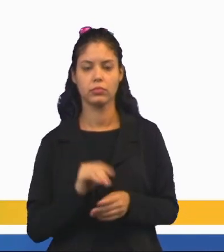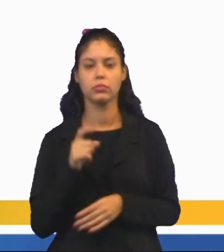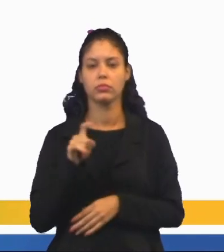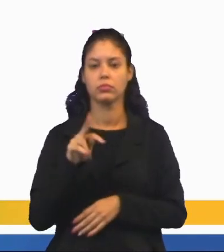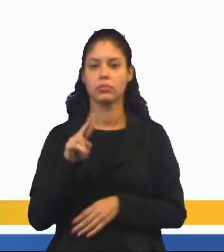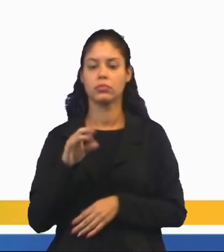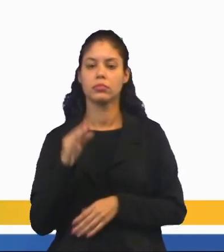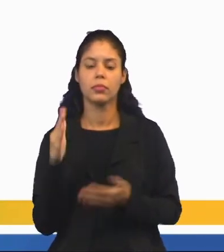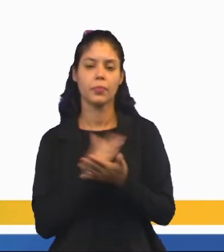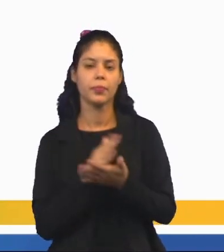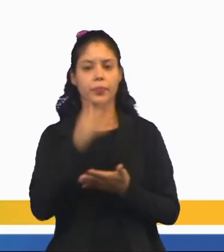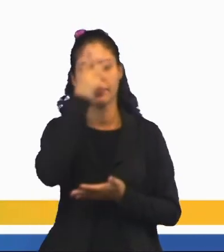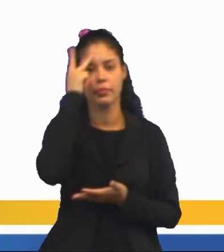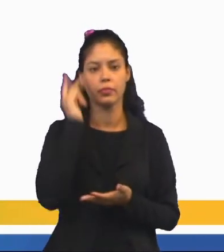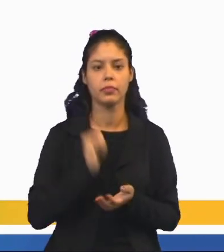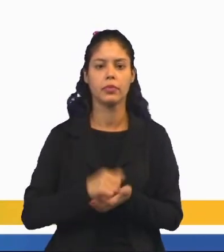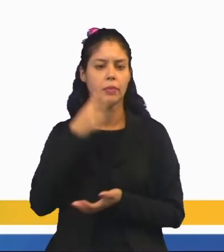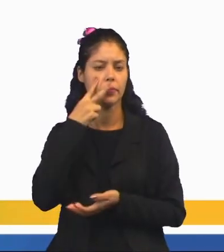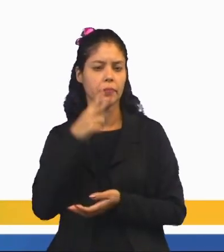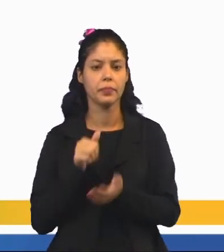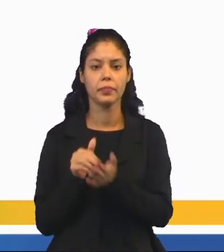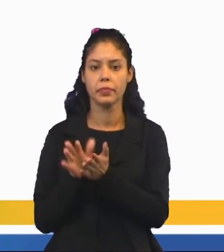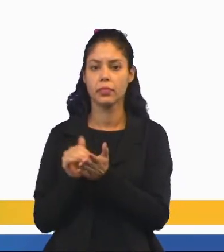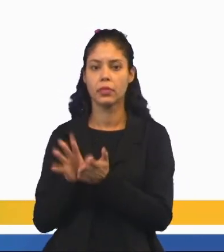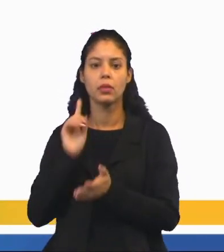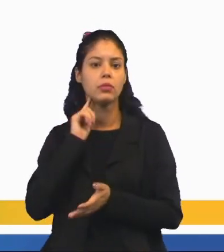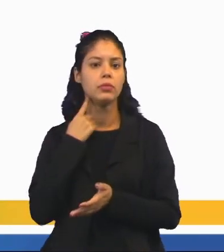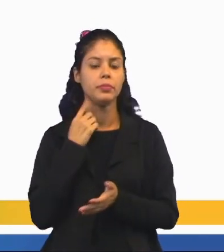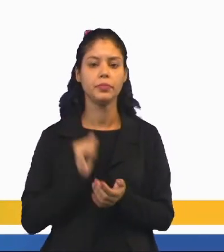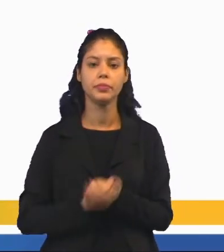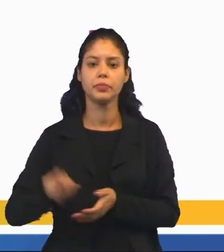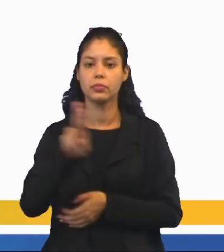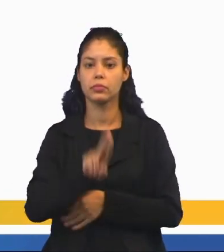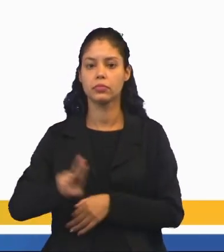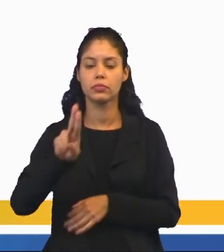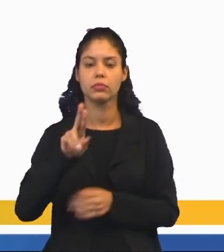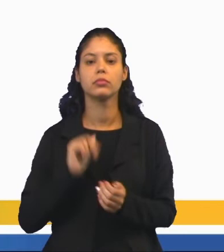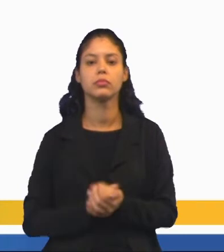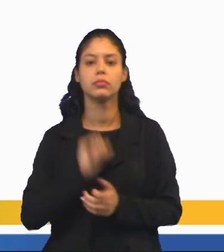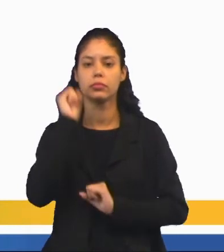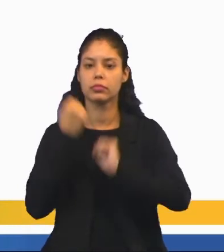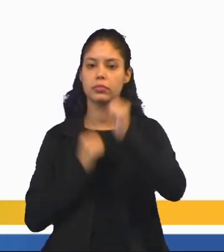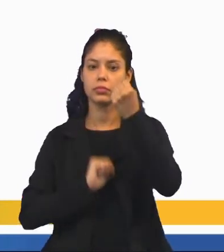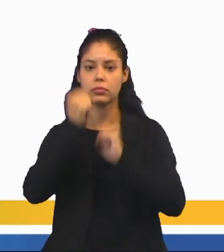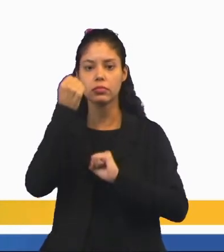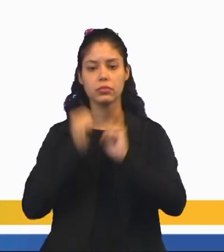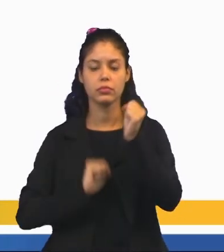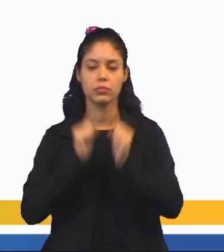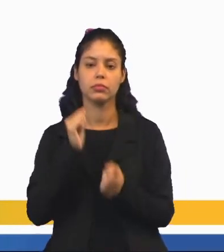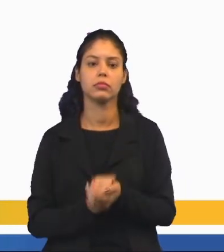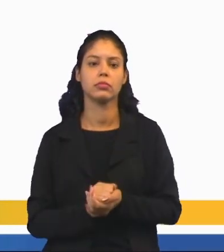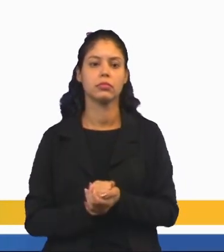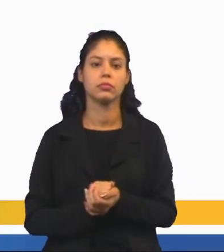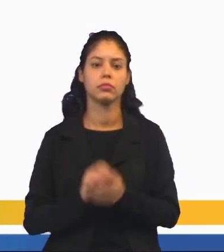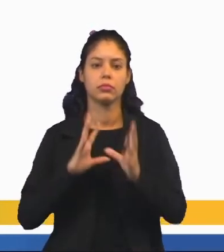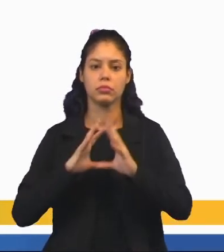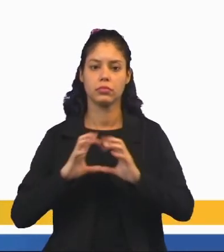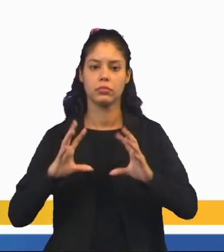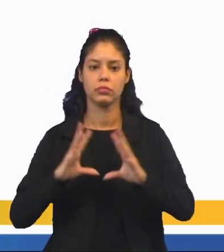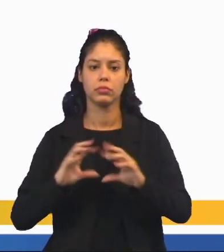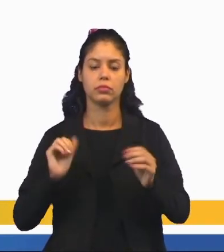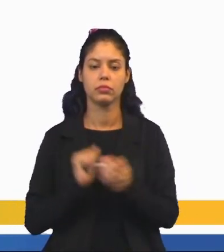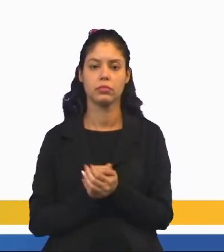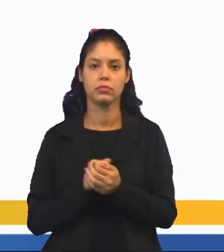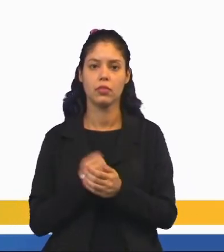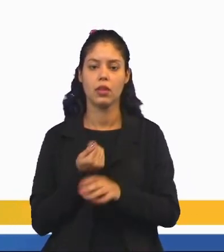aterros sanitários. Algumas pessoas, ao invés de descartar esse lixo, usam-no para fabricar adubo